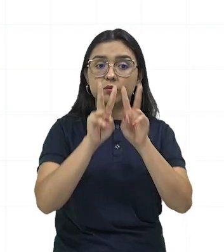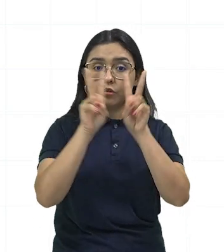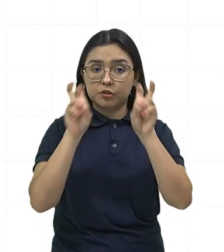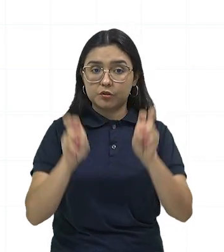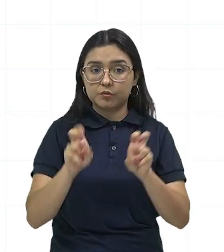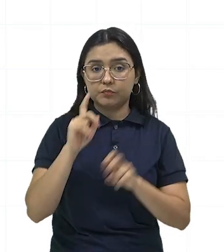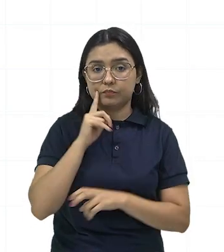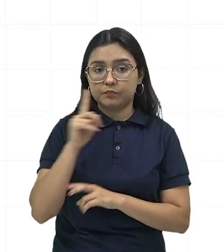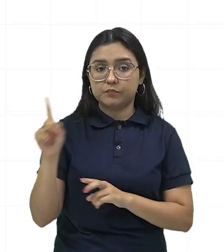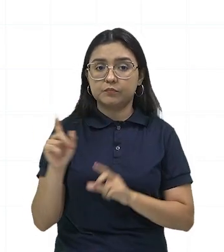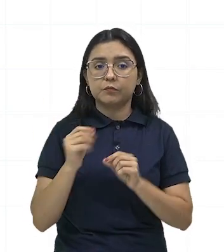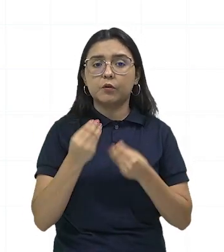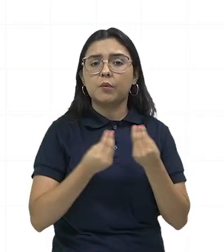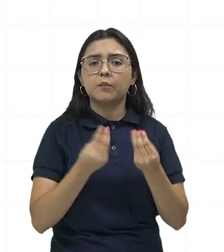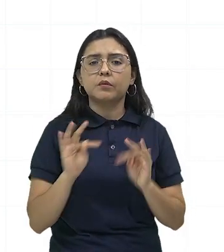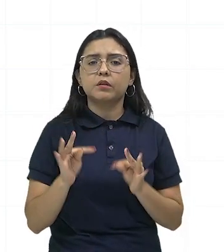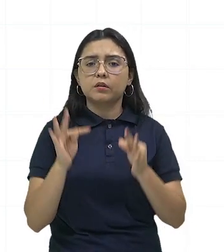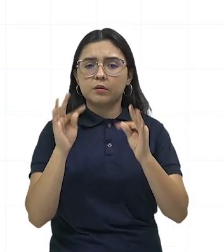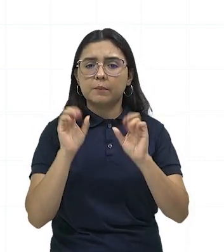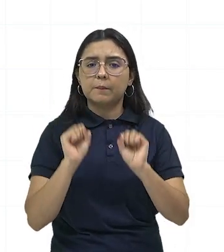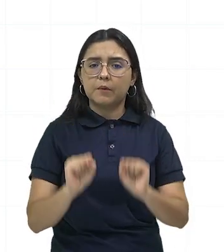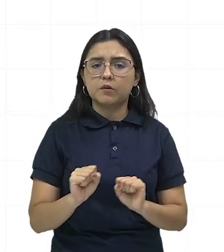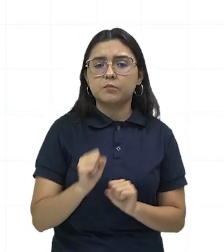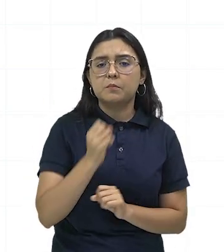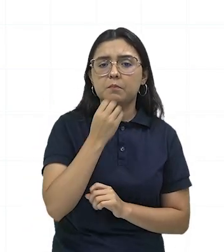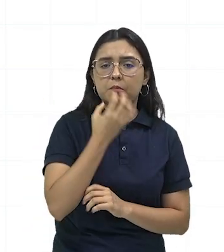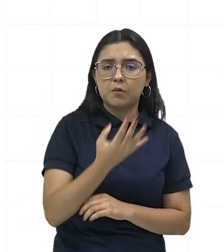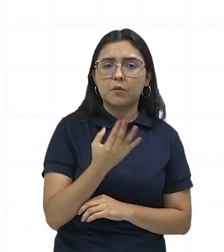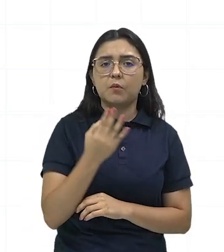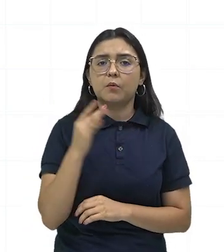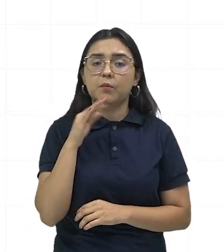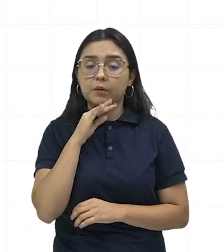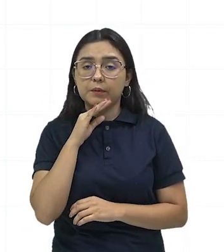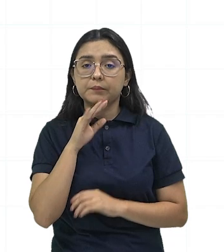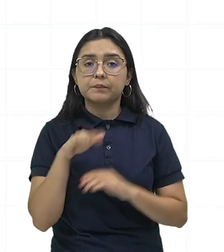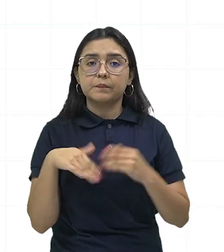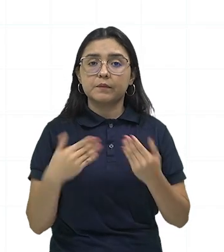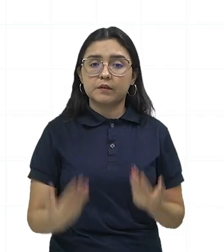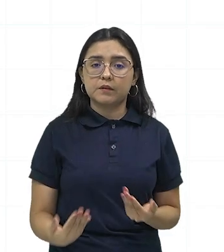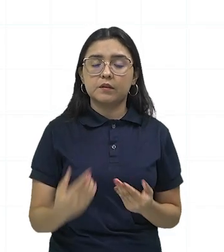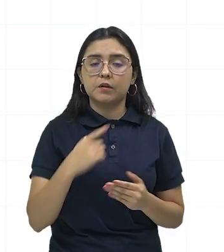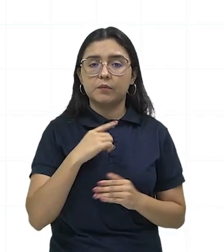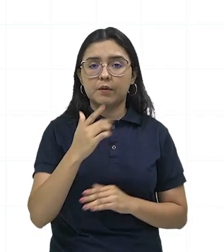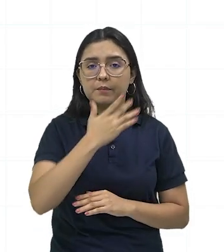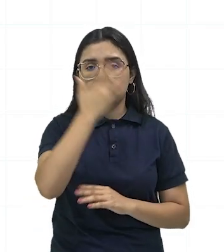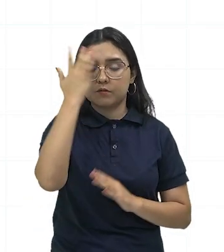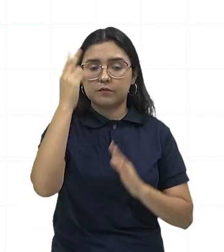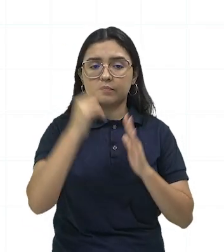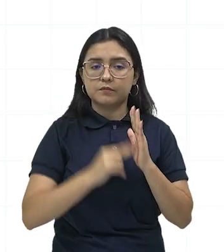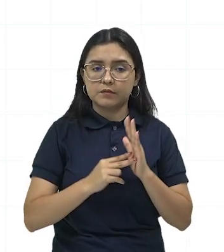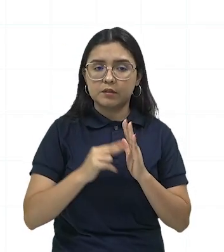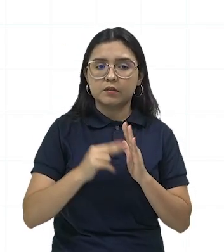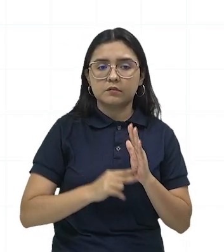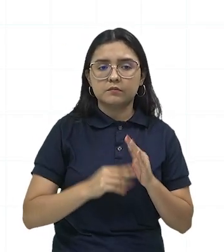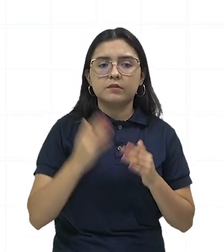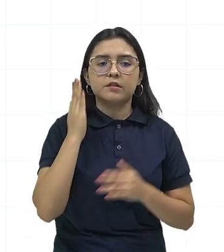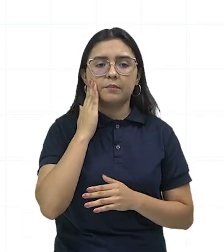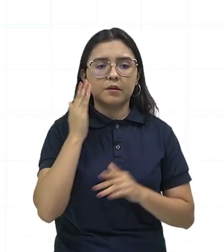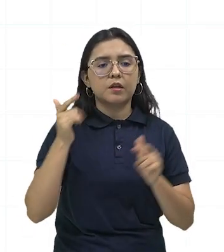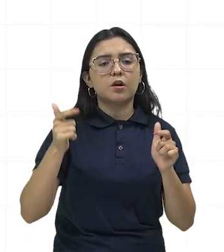como a tecnologia pode ser boa e ruim ao mesmo tempo. E como eu falei para vocês, eu vou situar o meu leitor nos dias de hoje, dessa